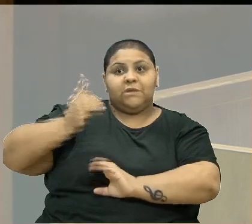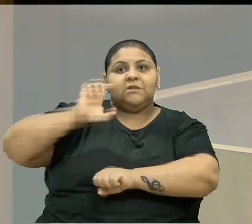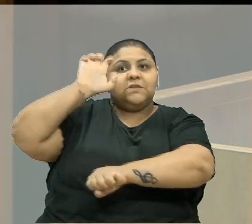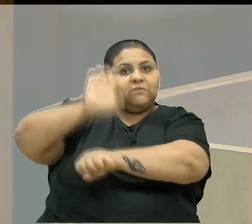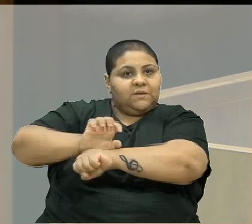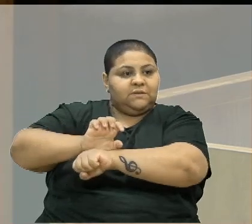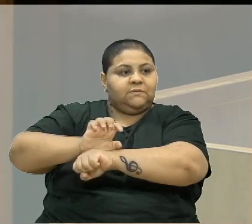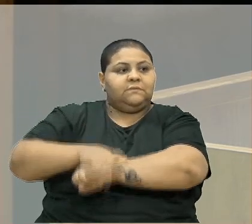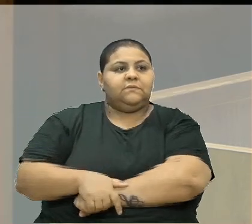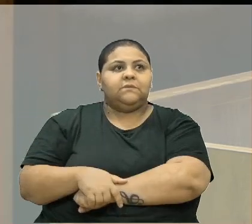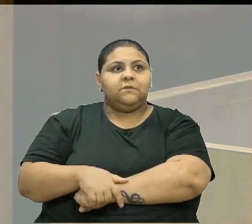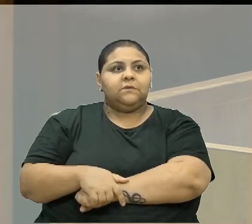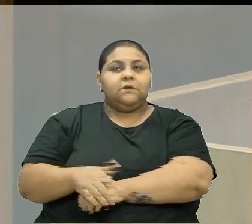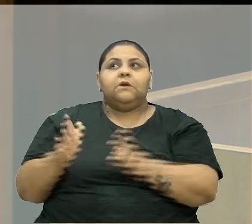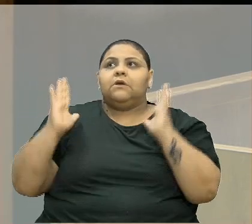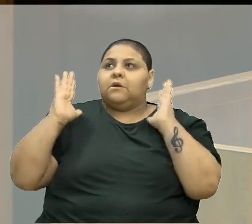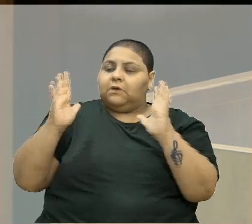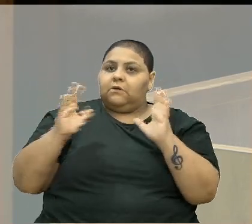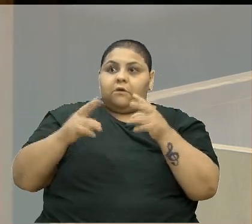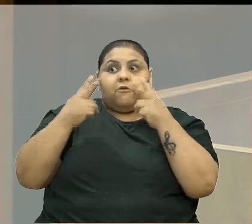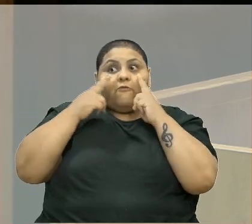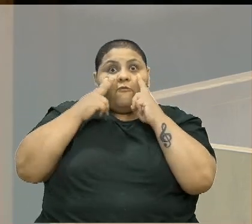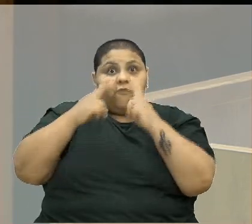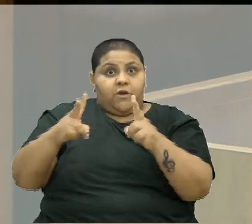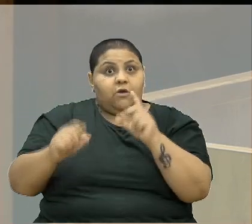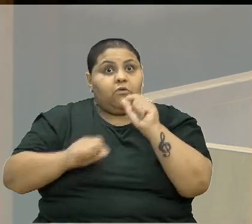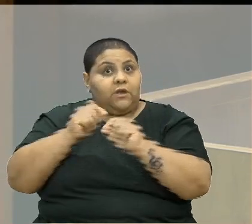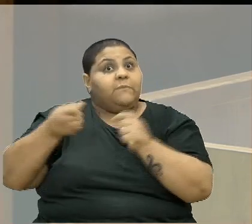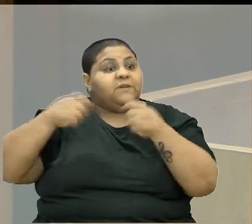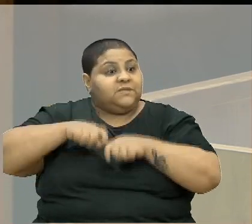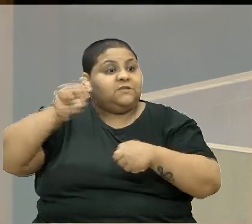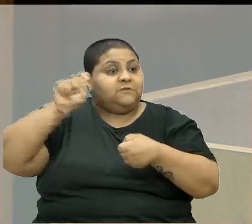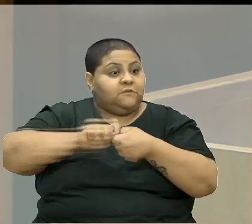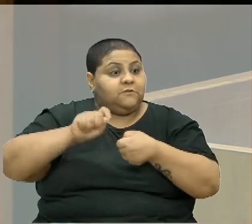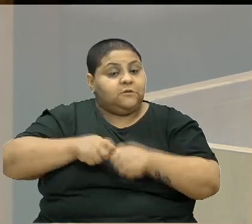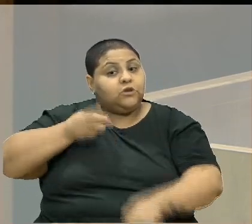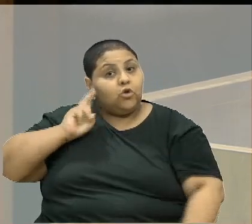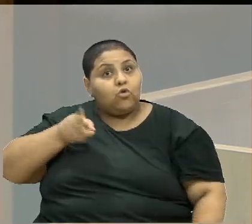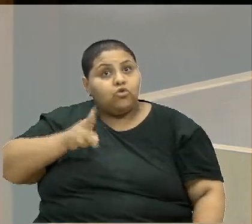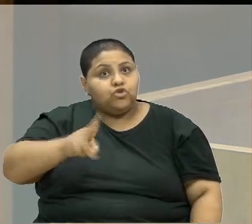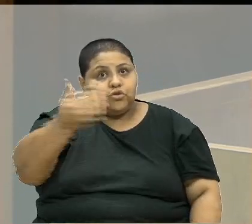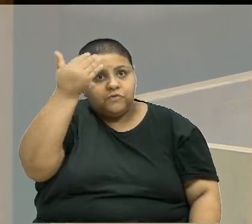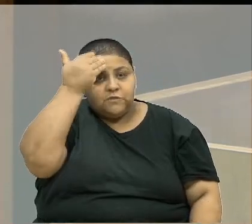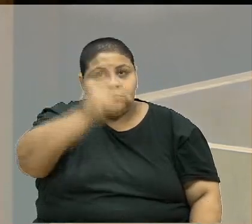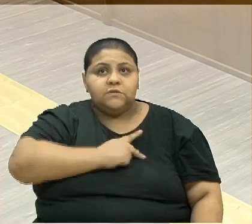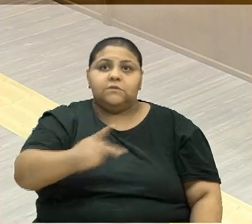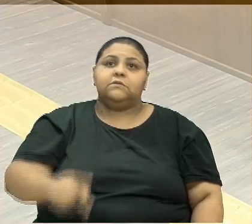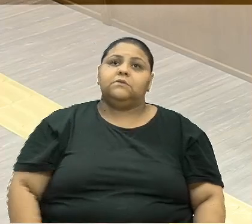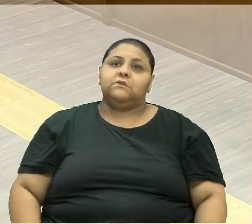estaduais. Finalmente enxergaram o que precisa ser feito e que assim continue sendo. Obrigado, senhor